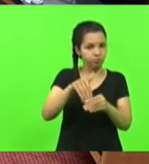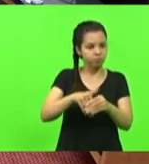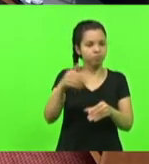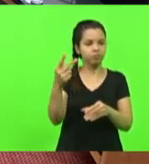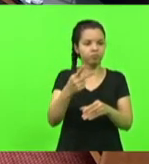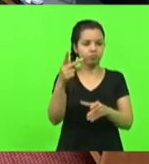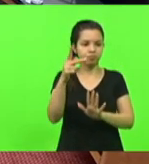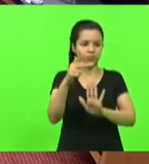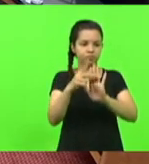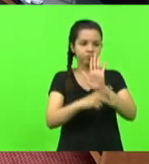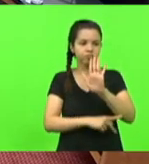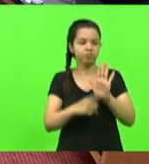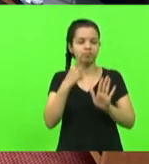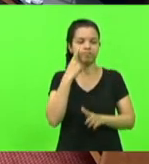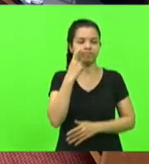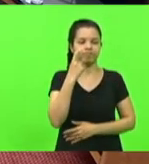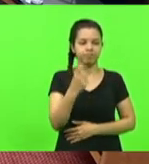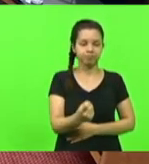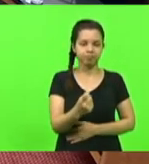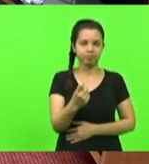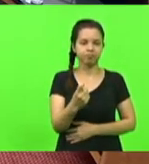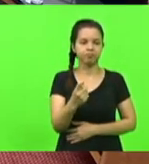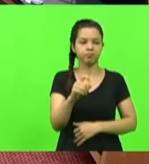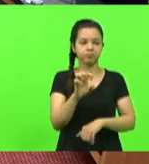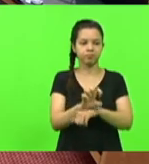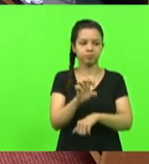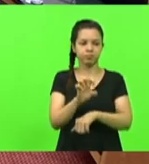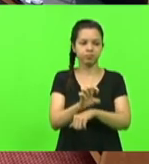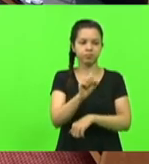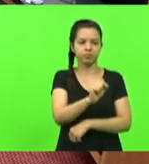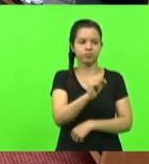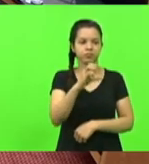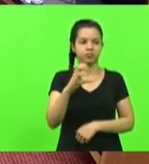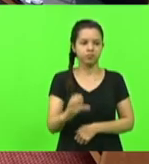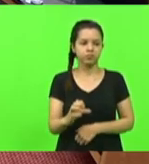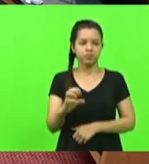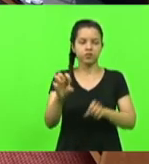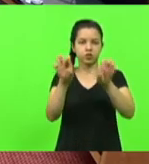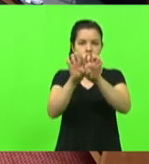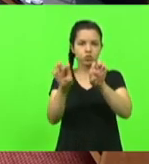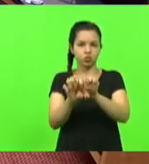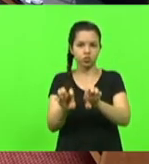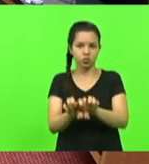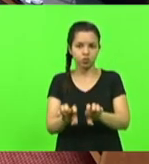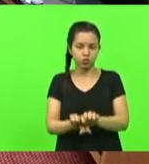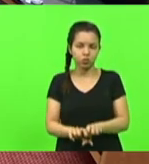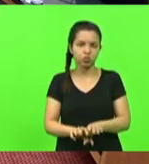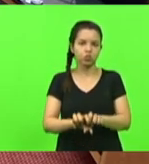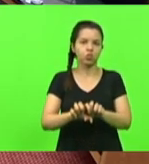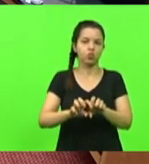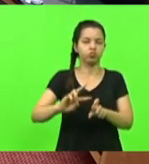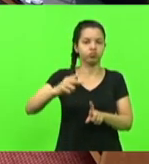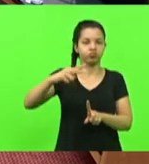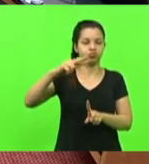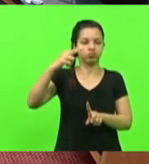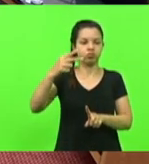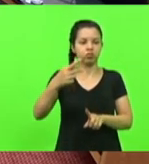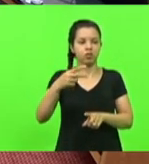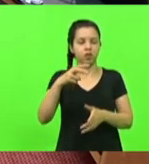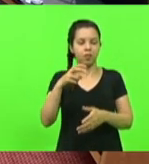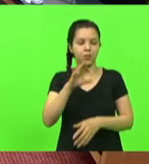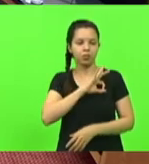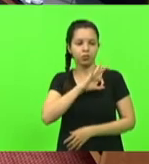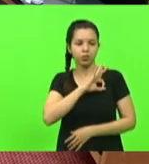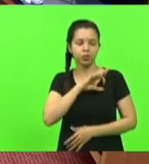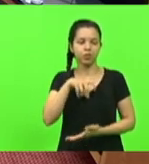que é de interesse do Estado de Santa Catarina, que estrutura a carreira da Polícia Penal de Santa Catarina. Voto